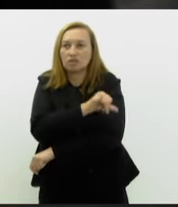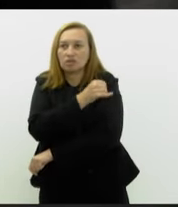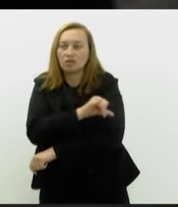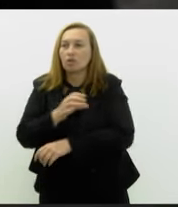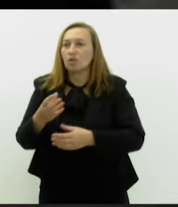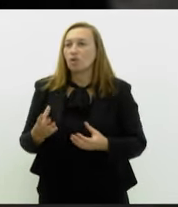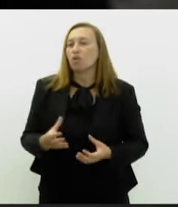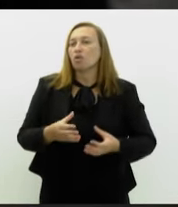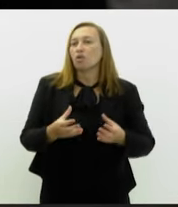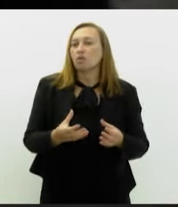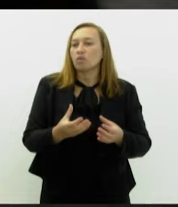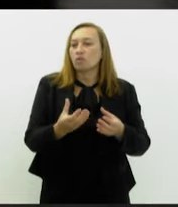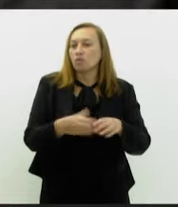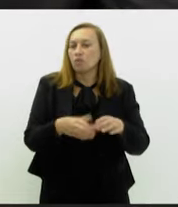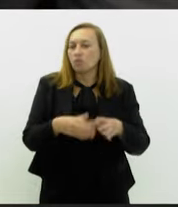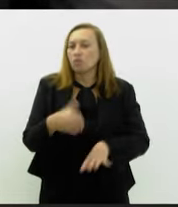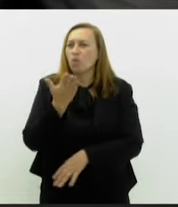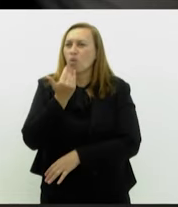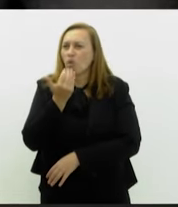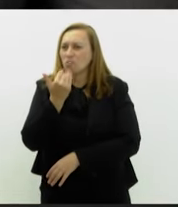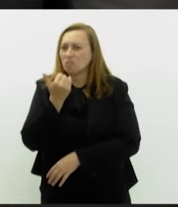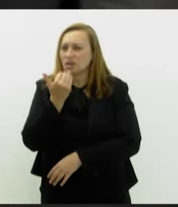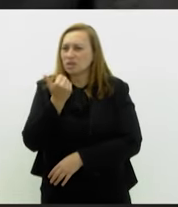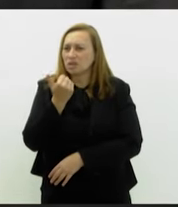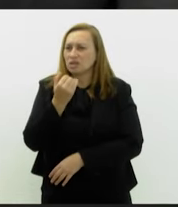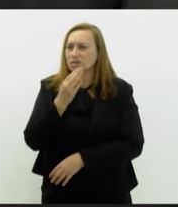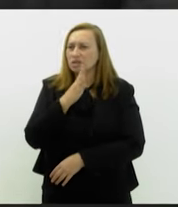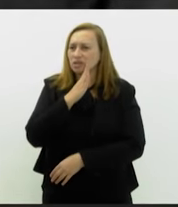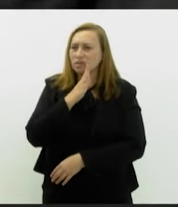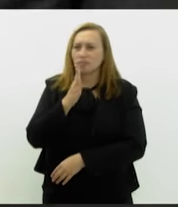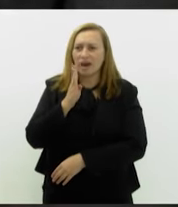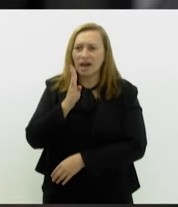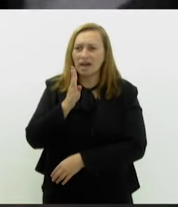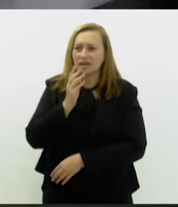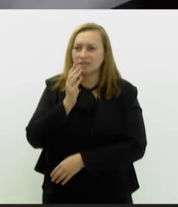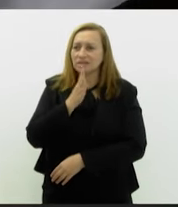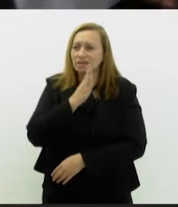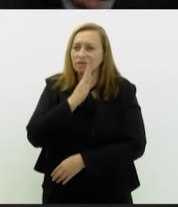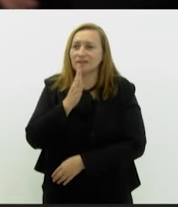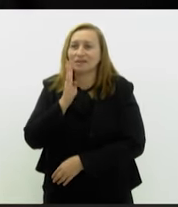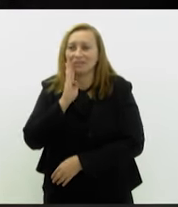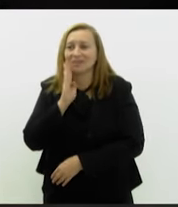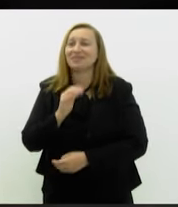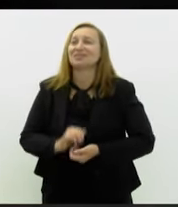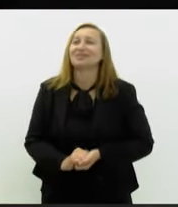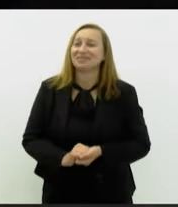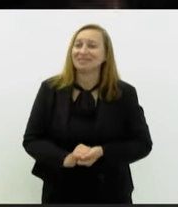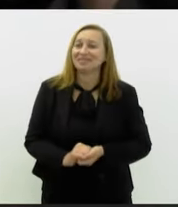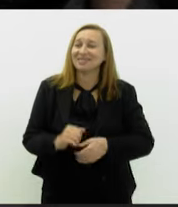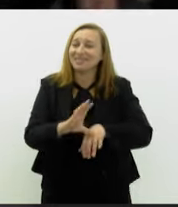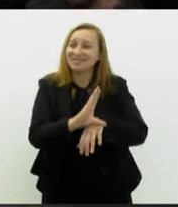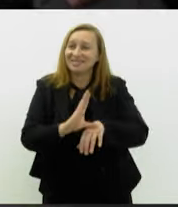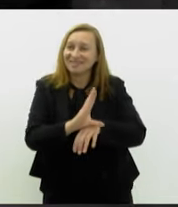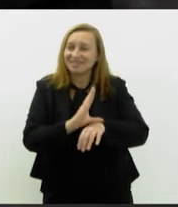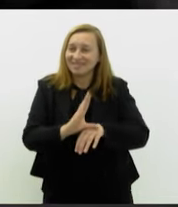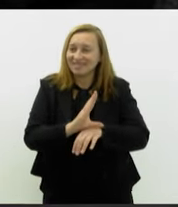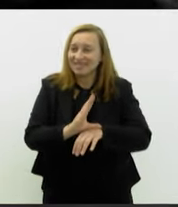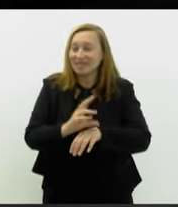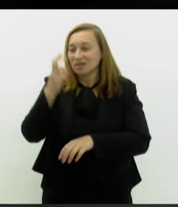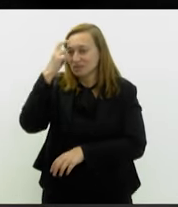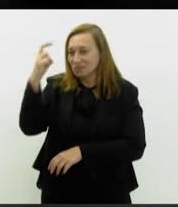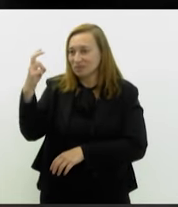Comida de Boteco. Pareceres das comissões Constituição e Justiça, pela constitucionalidade e de